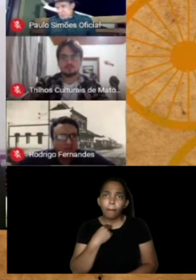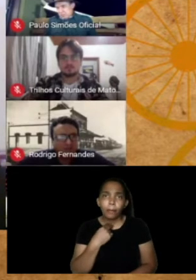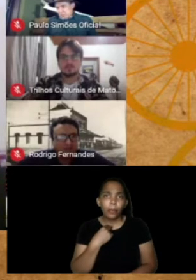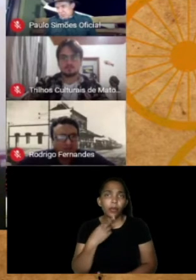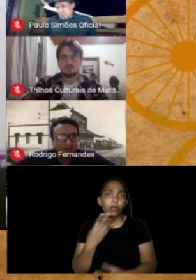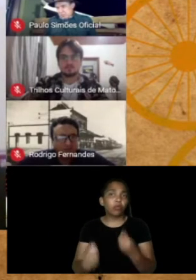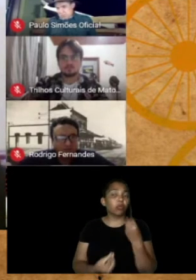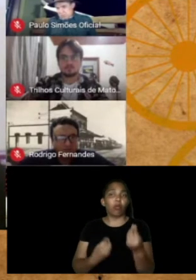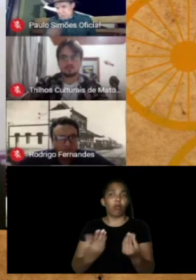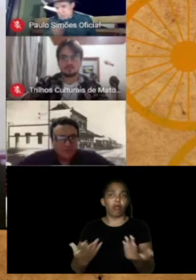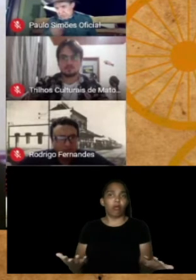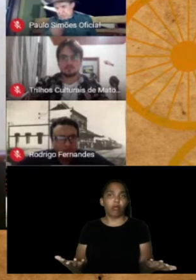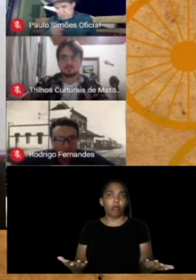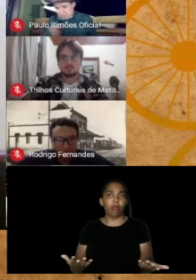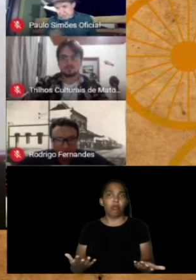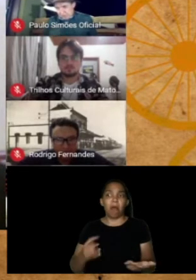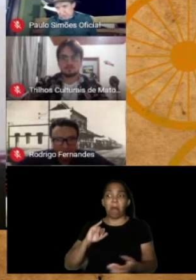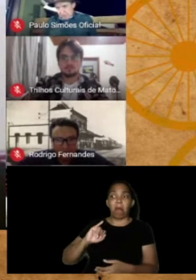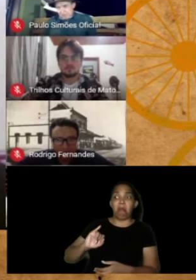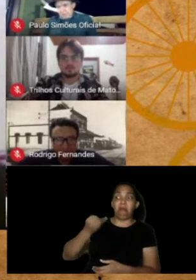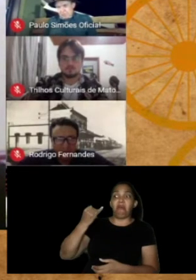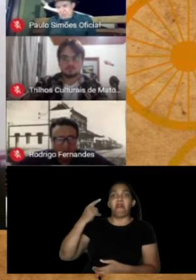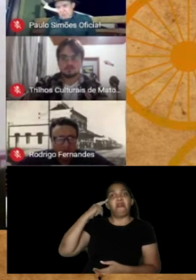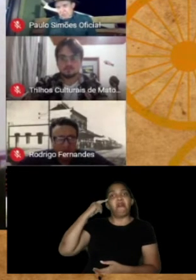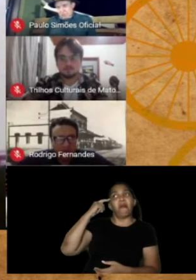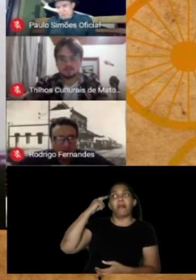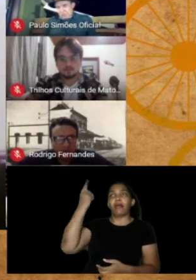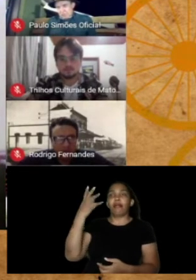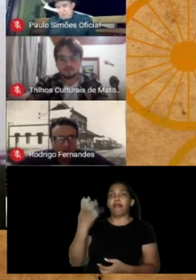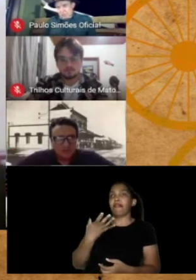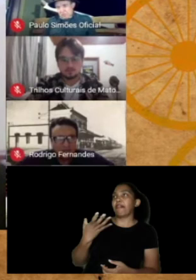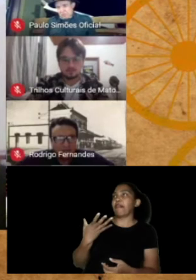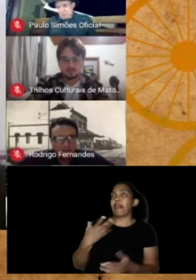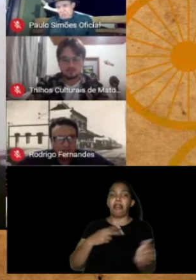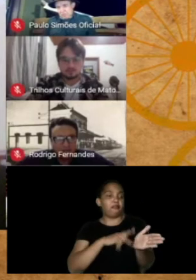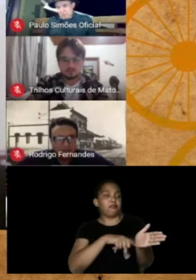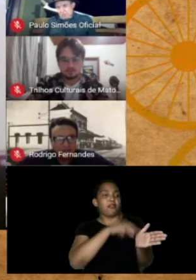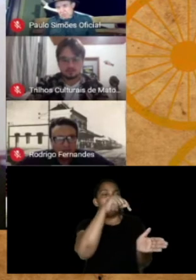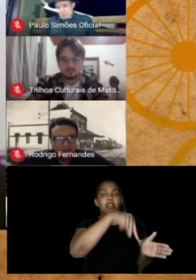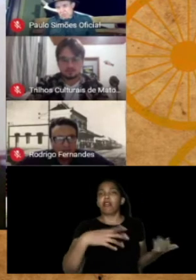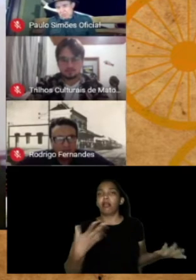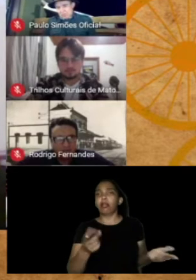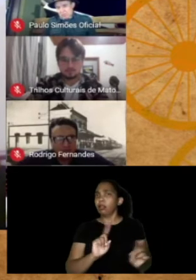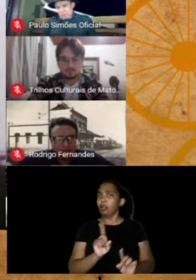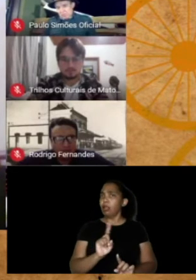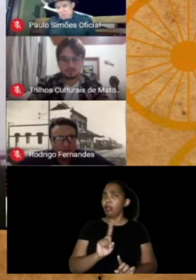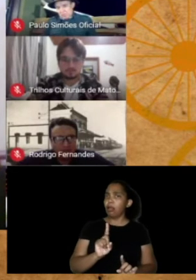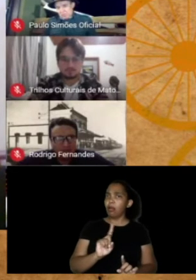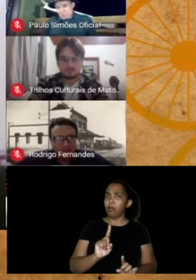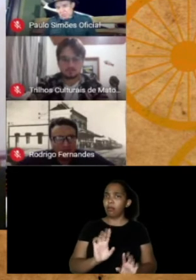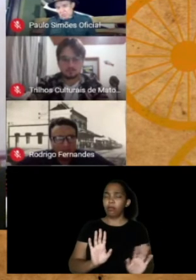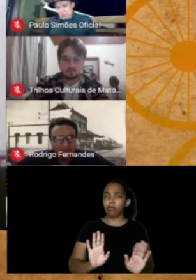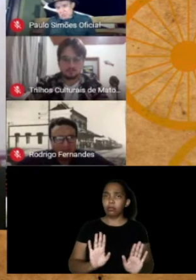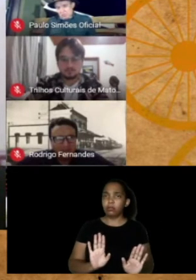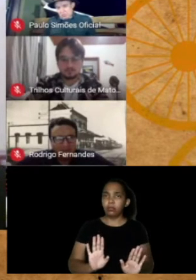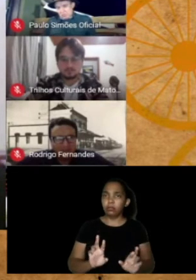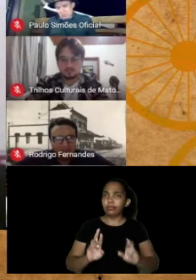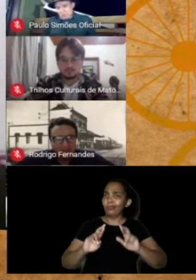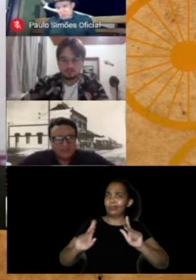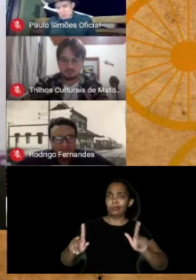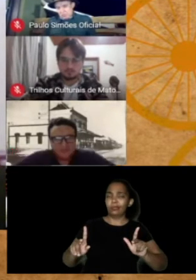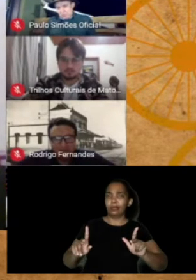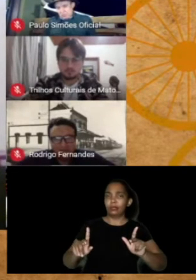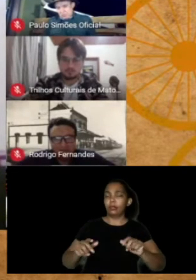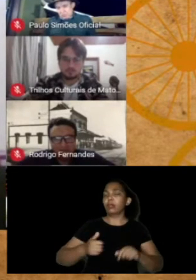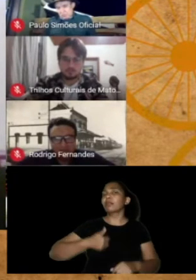um factoide. Vou fazer eu quero um trem do Pantanal. Não é assim que a coisa funciona.